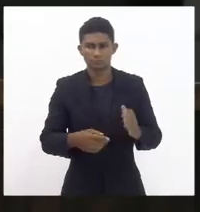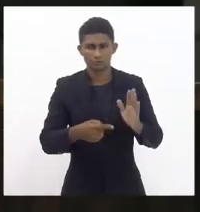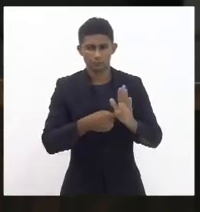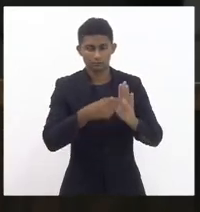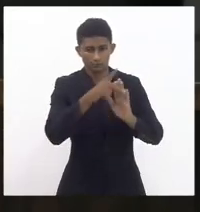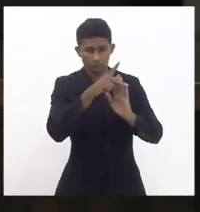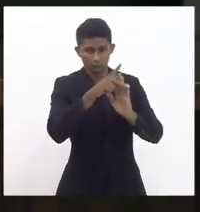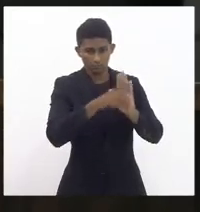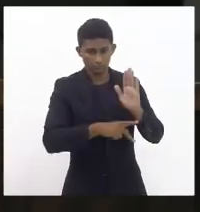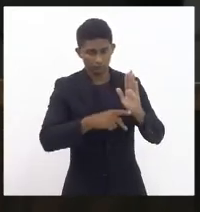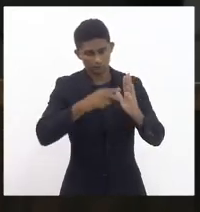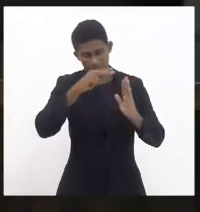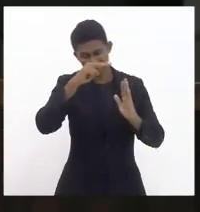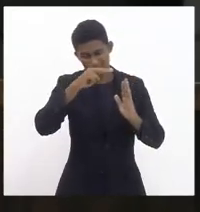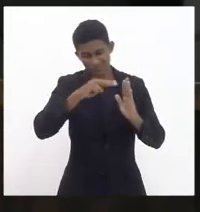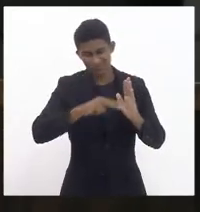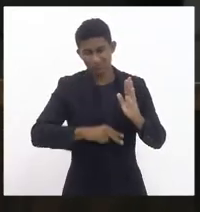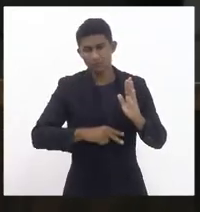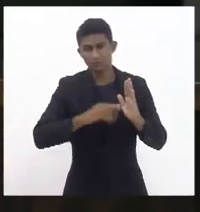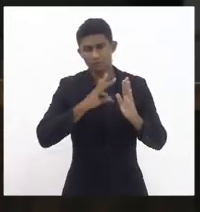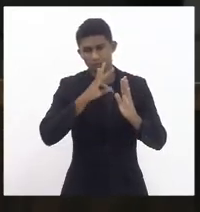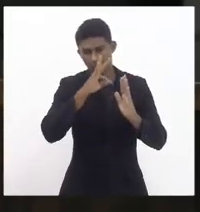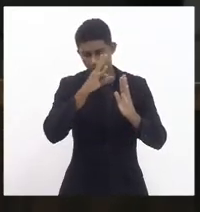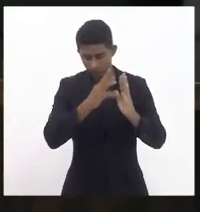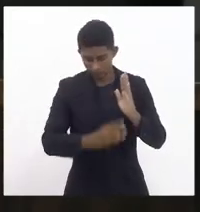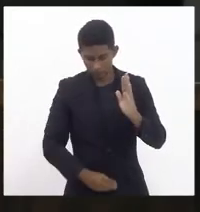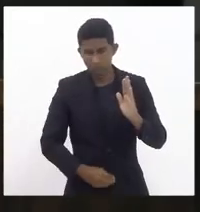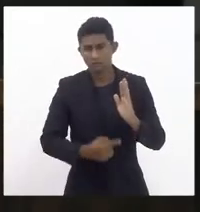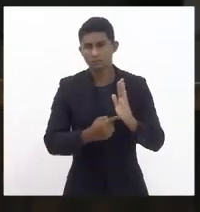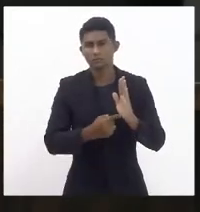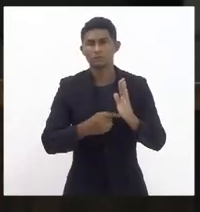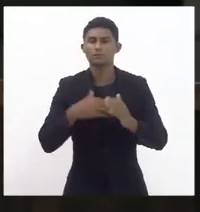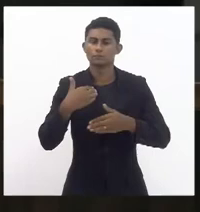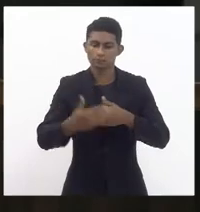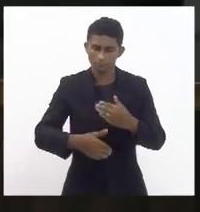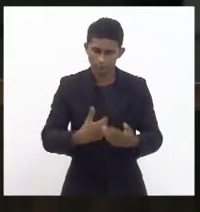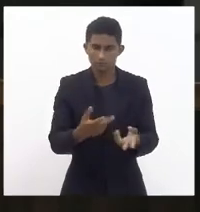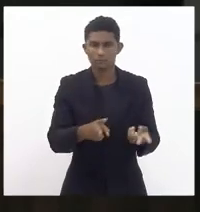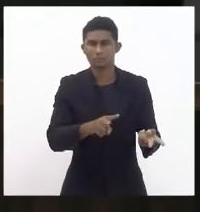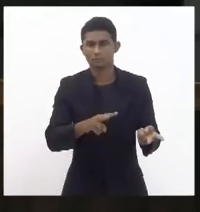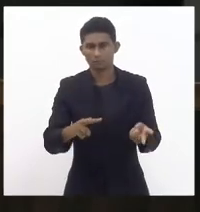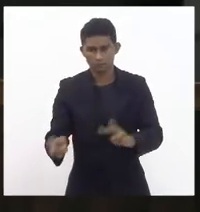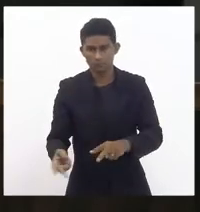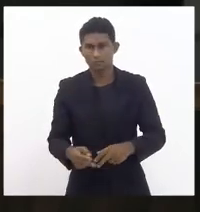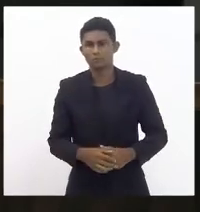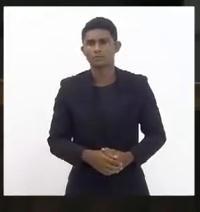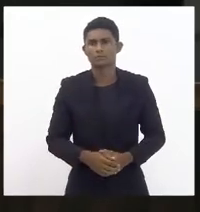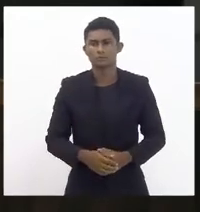projetos da pauta Extra depois vou encaminhar